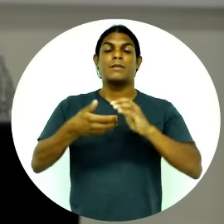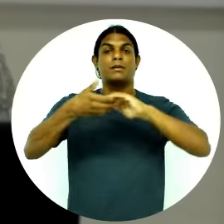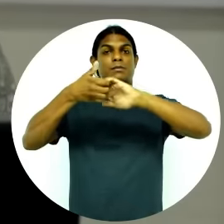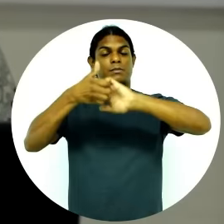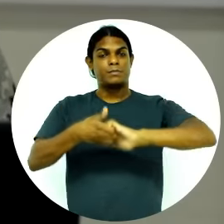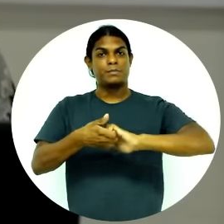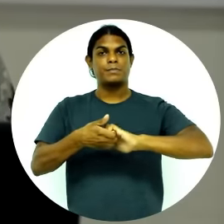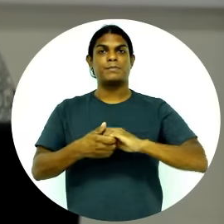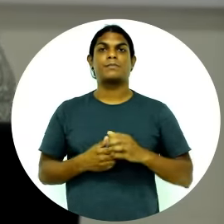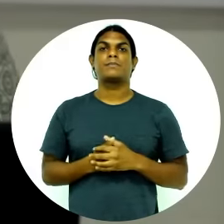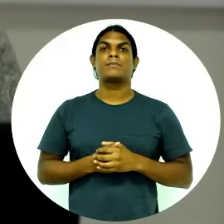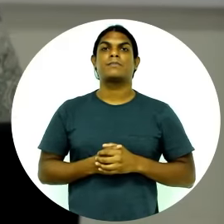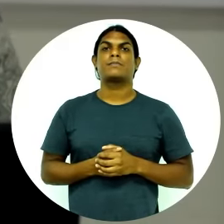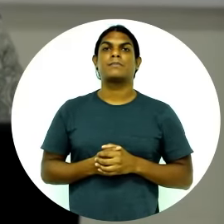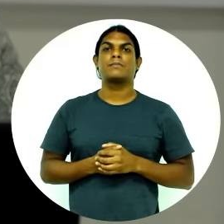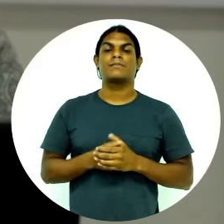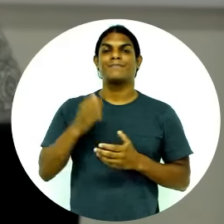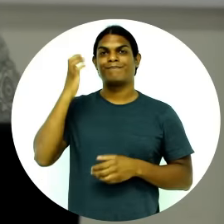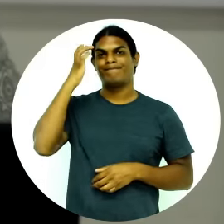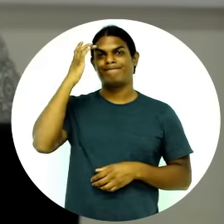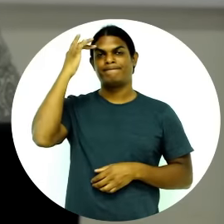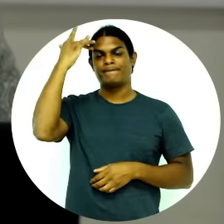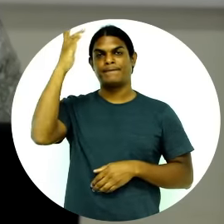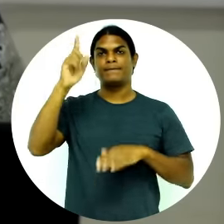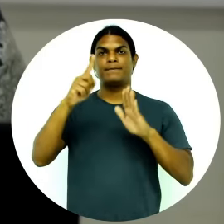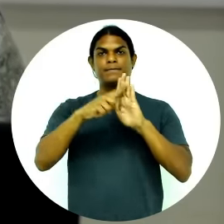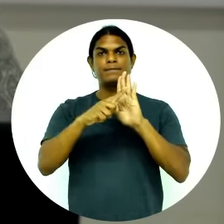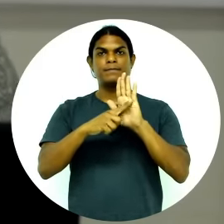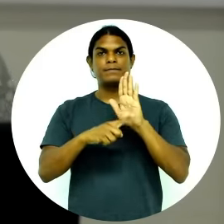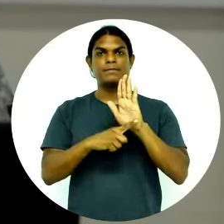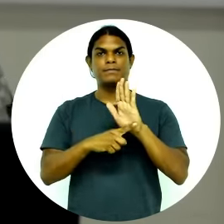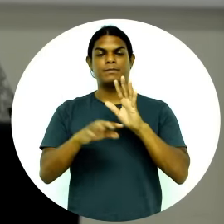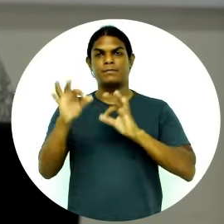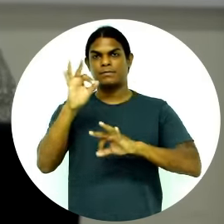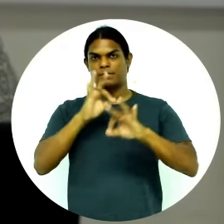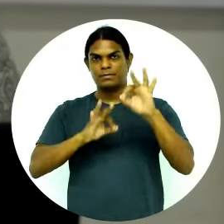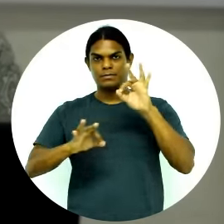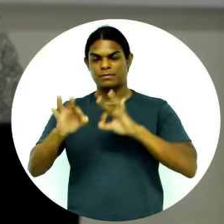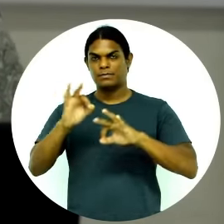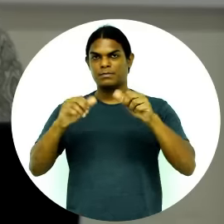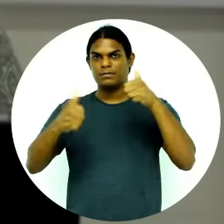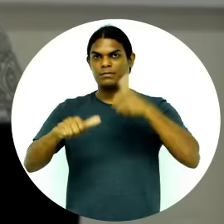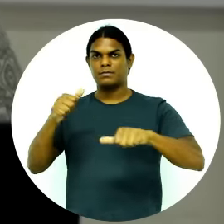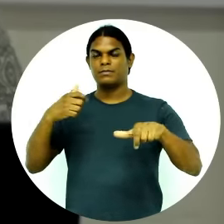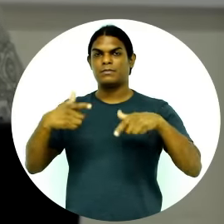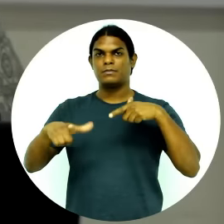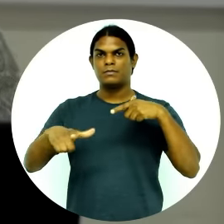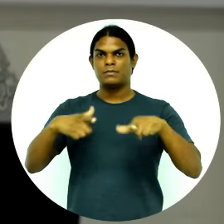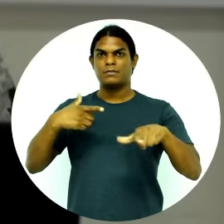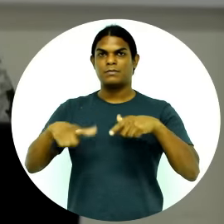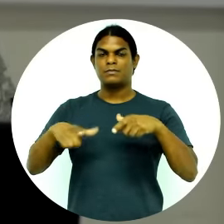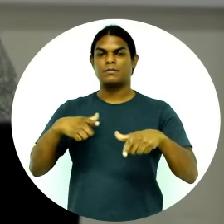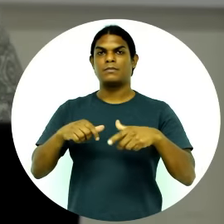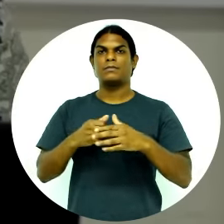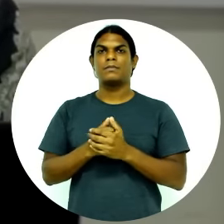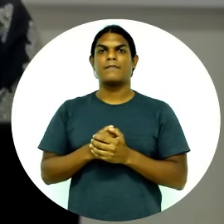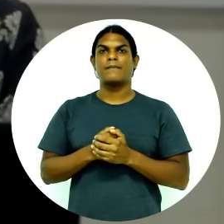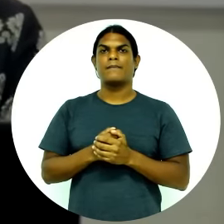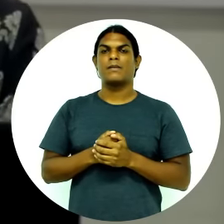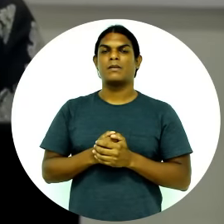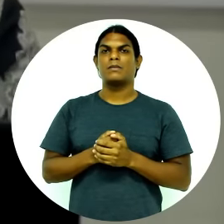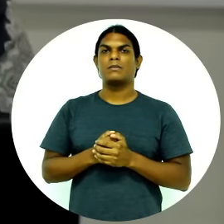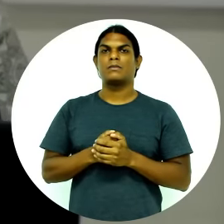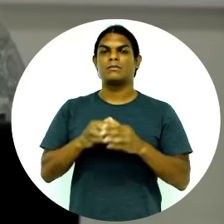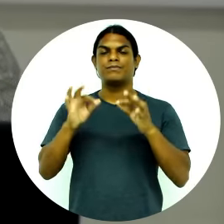resultados. Avalia o desempenho através de fatores de avaliação previamente definidos e graduados. Quanto melhor a descrição